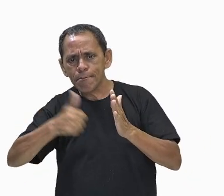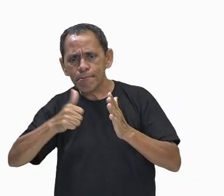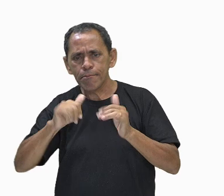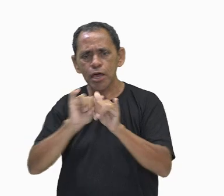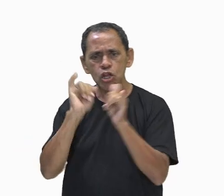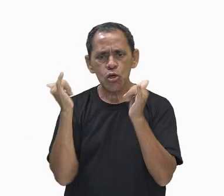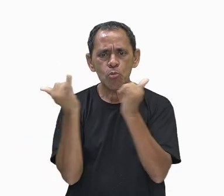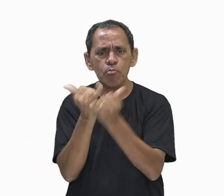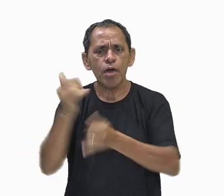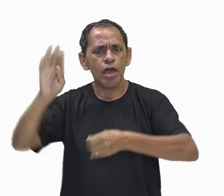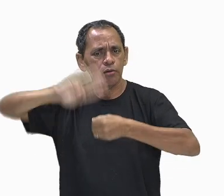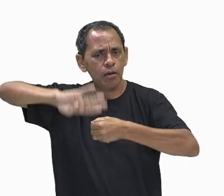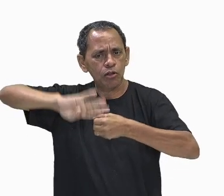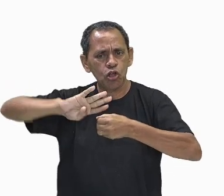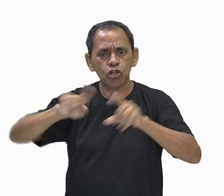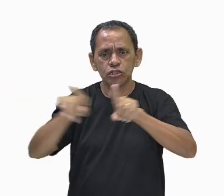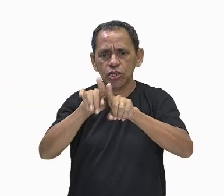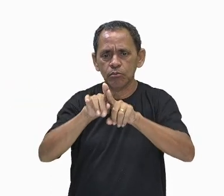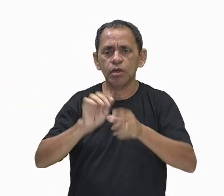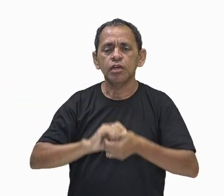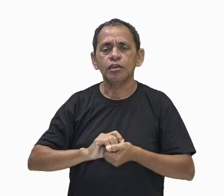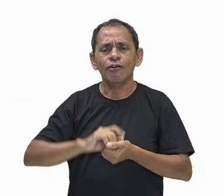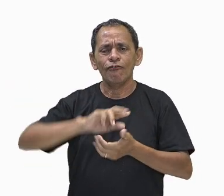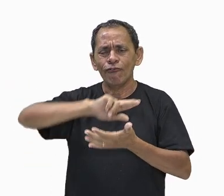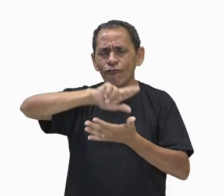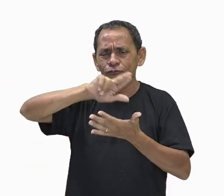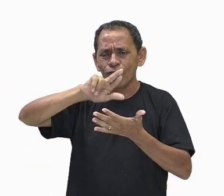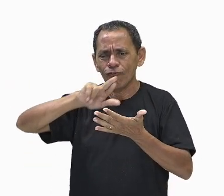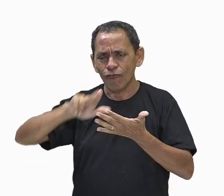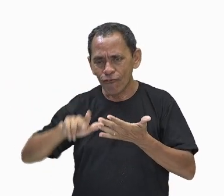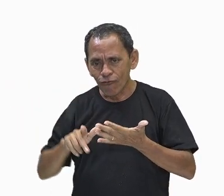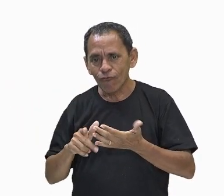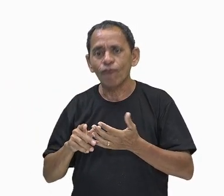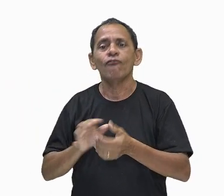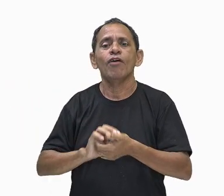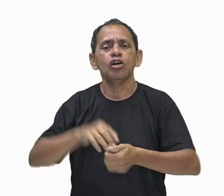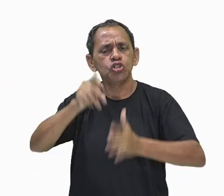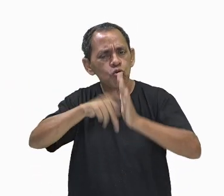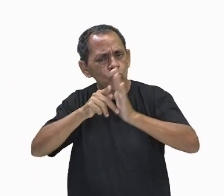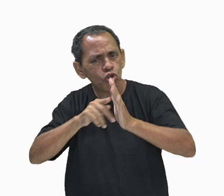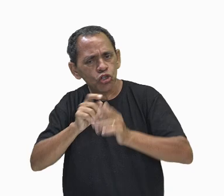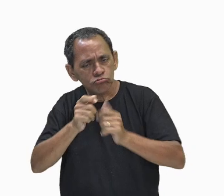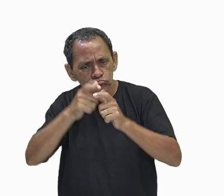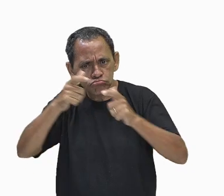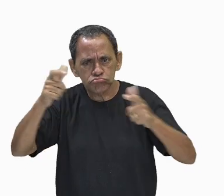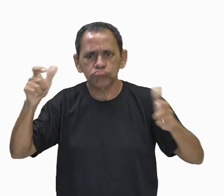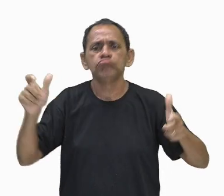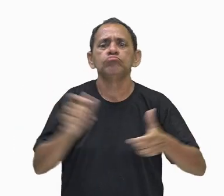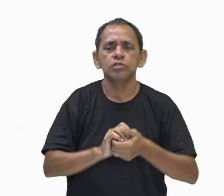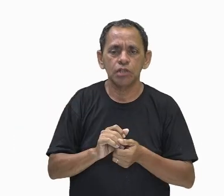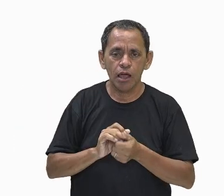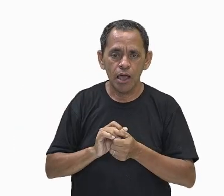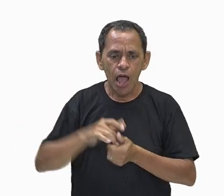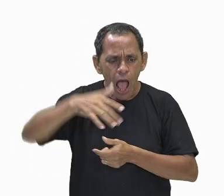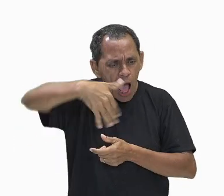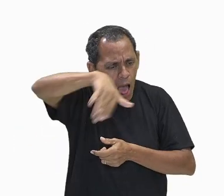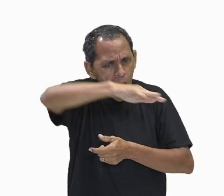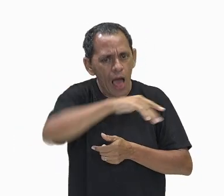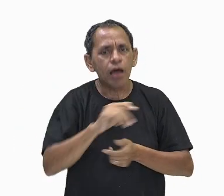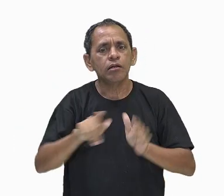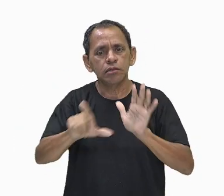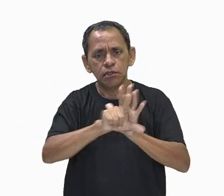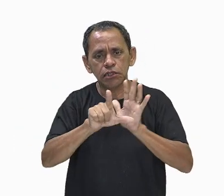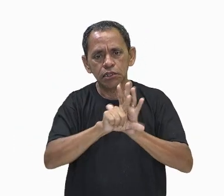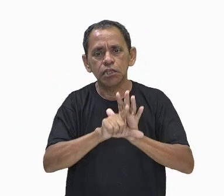Construíram templos, jardins, diques e canais de irrigação. Por causa da grande extensão territorial, fez leis que